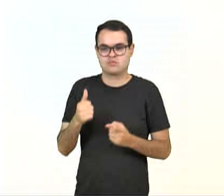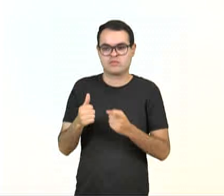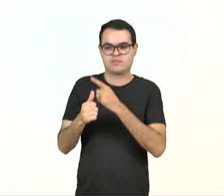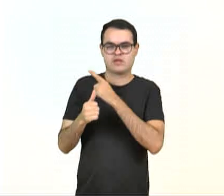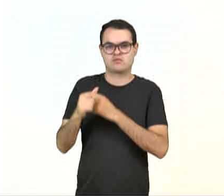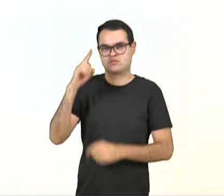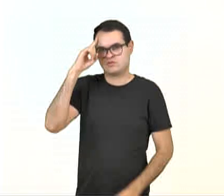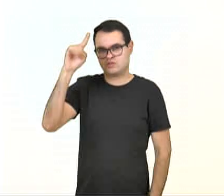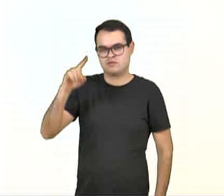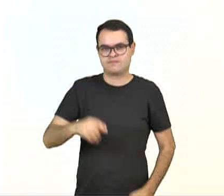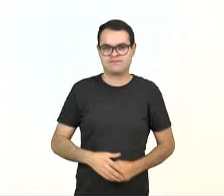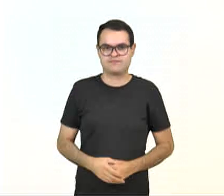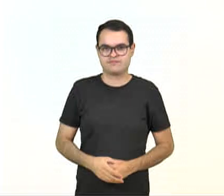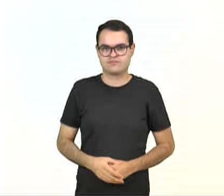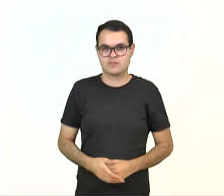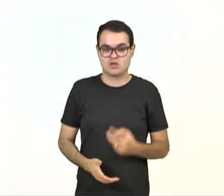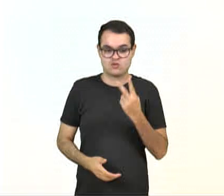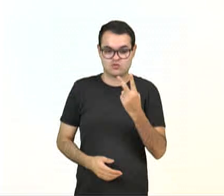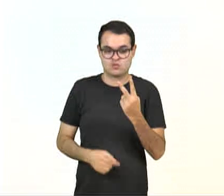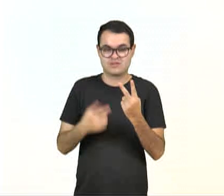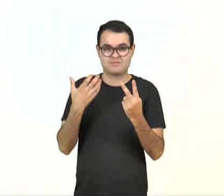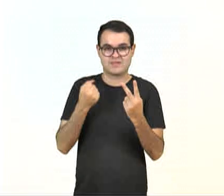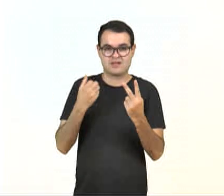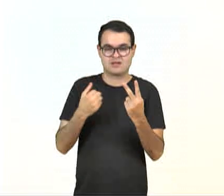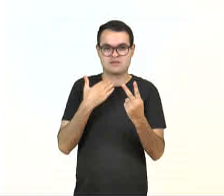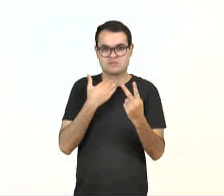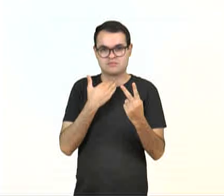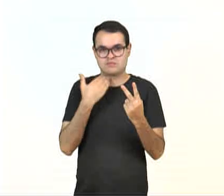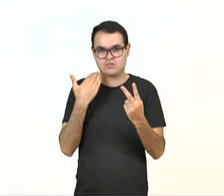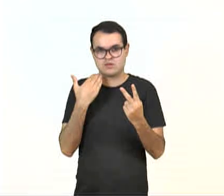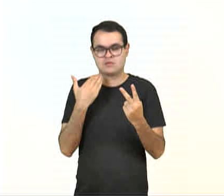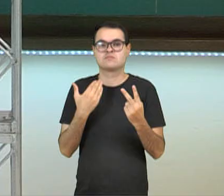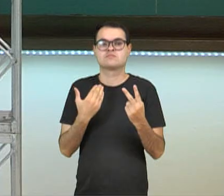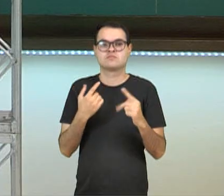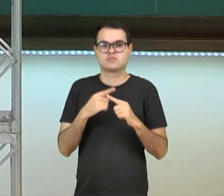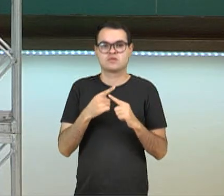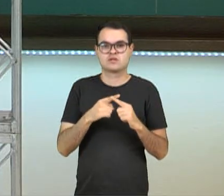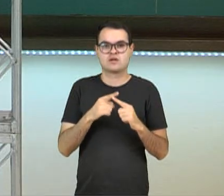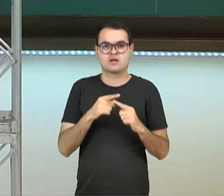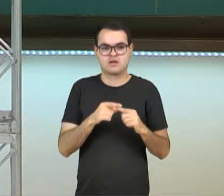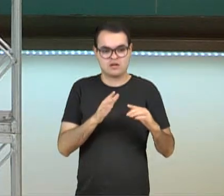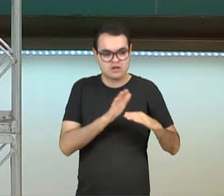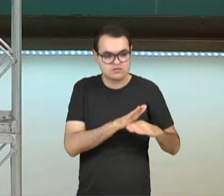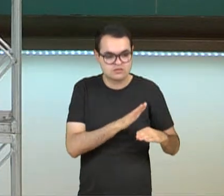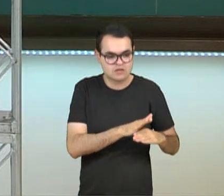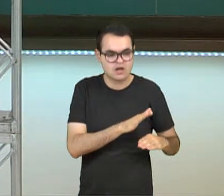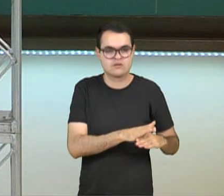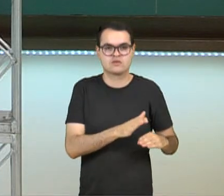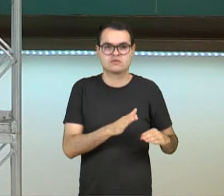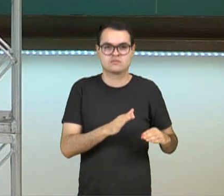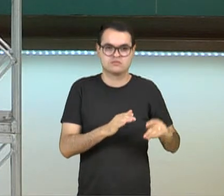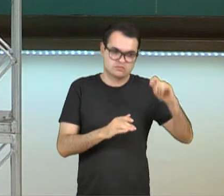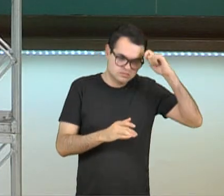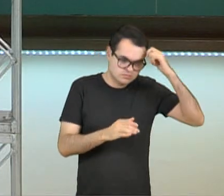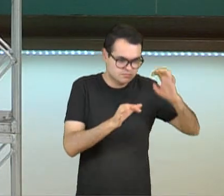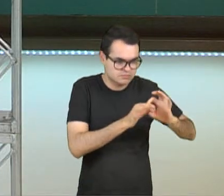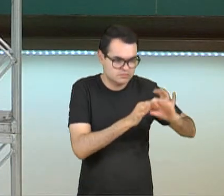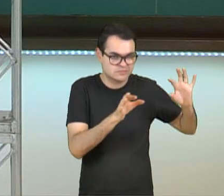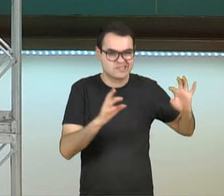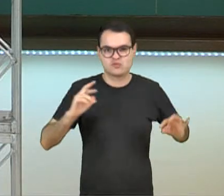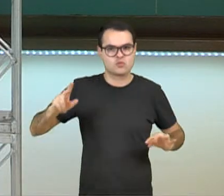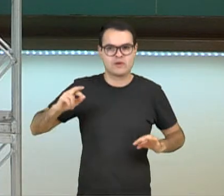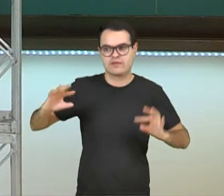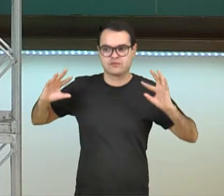Soweto. Duas delas brancas, favoráveis à integração racial. Então não era todos os brancos